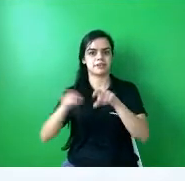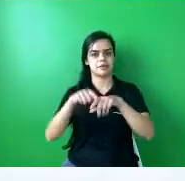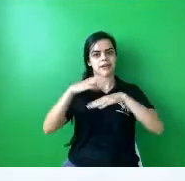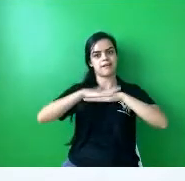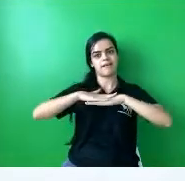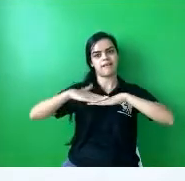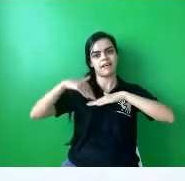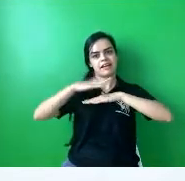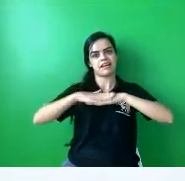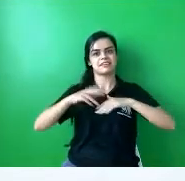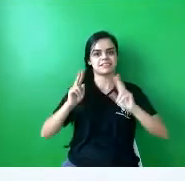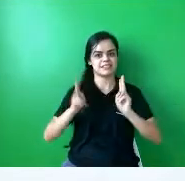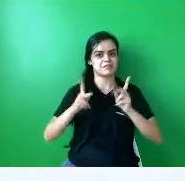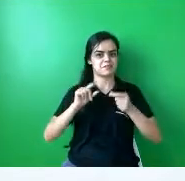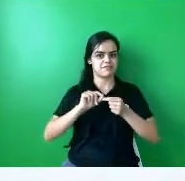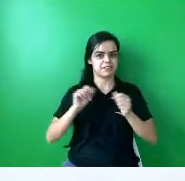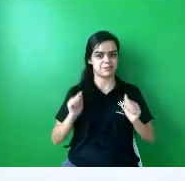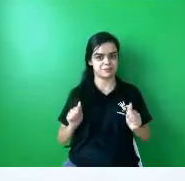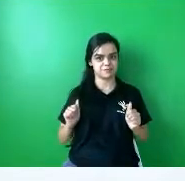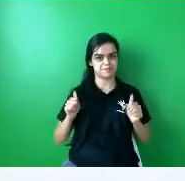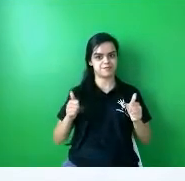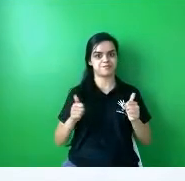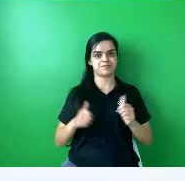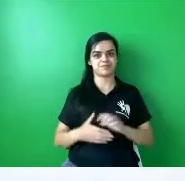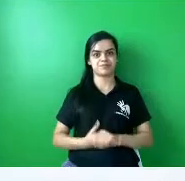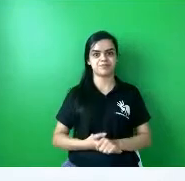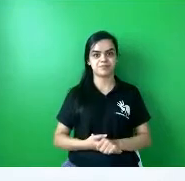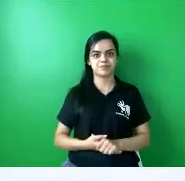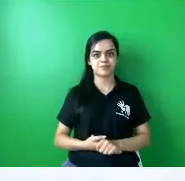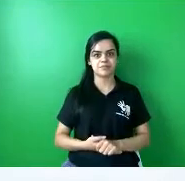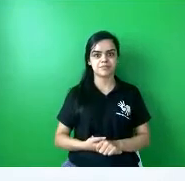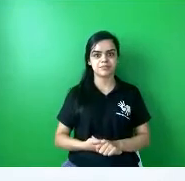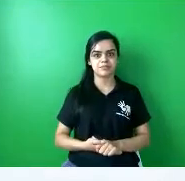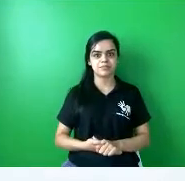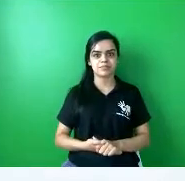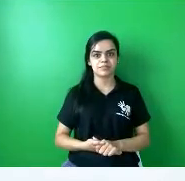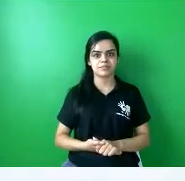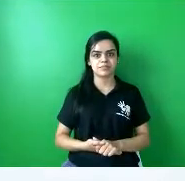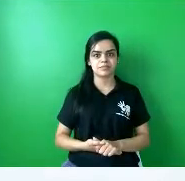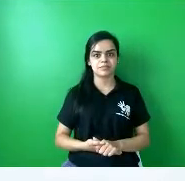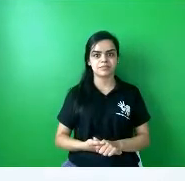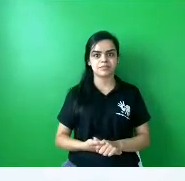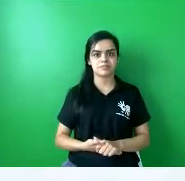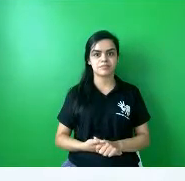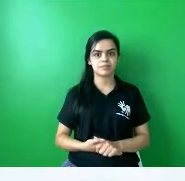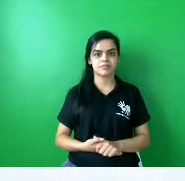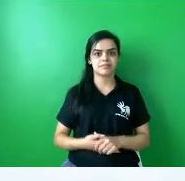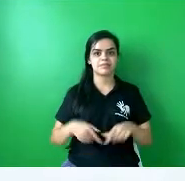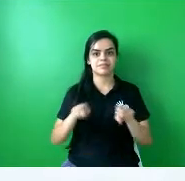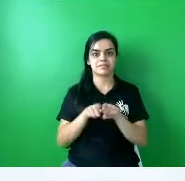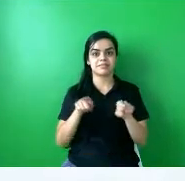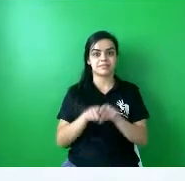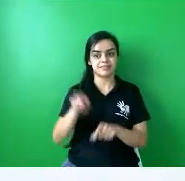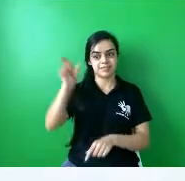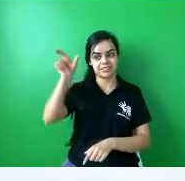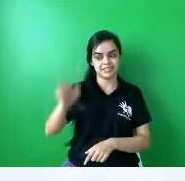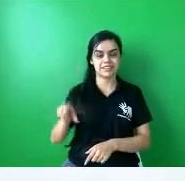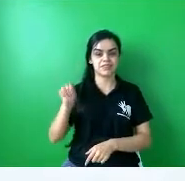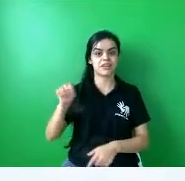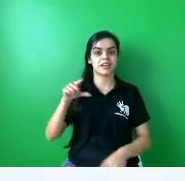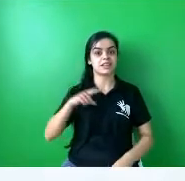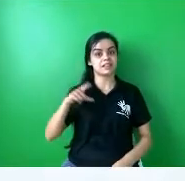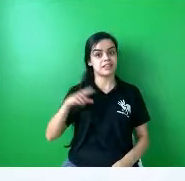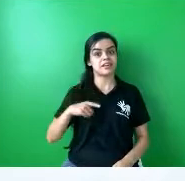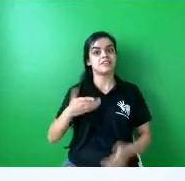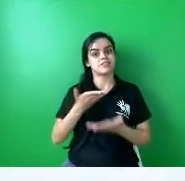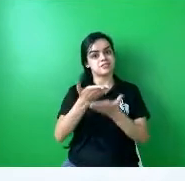como a gente sempre fez. É isso mesmo, né, Grazi? É o maior prazer para o sindicato receber, ter aqui